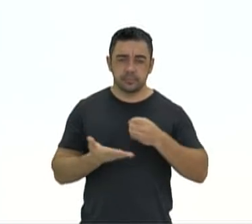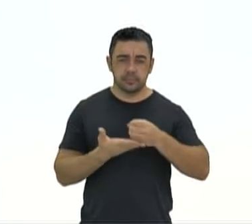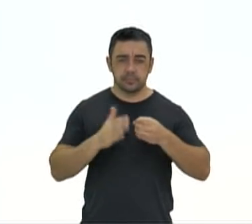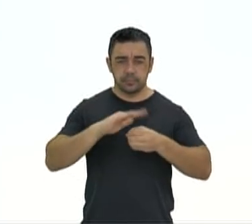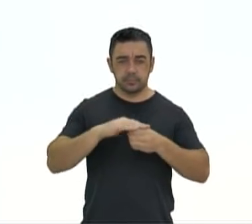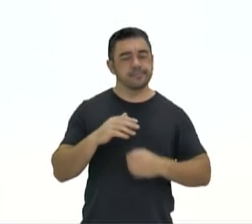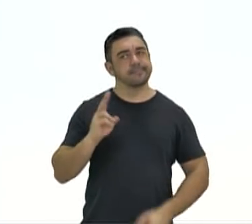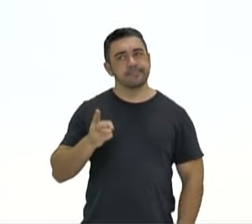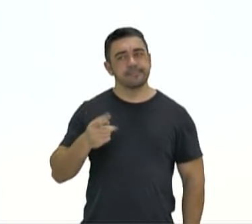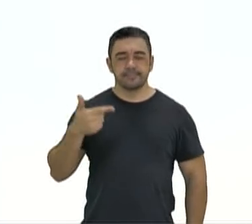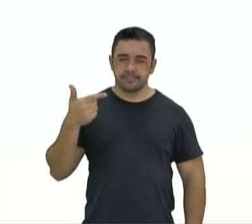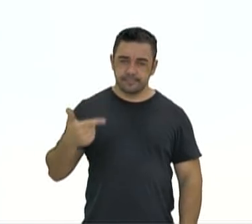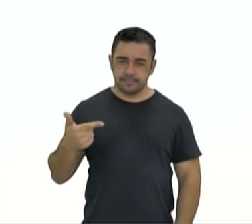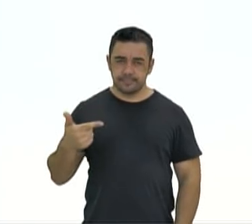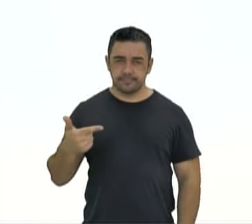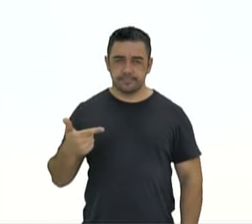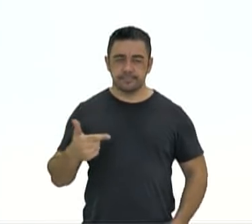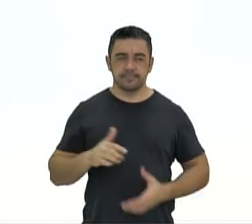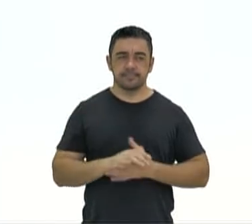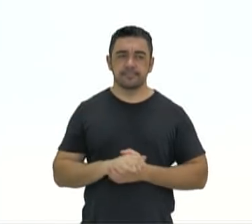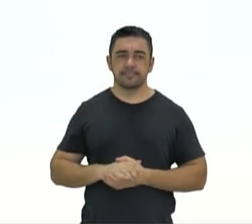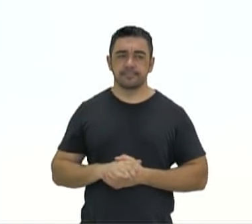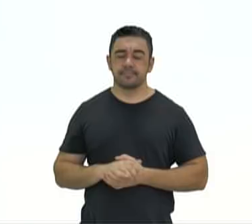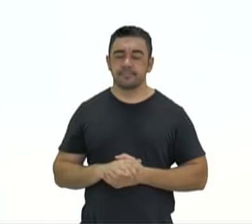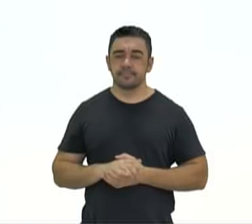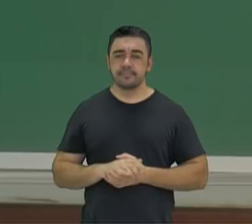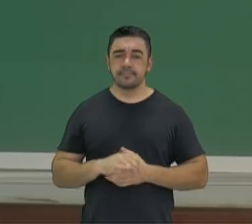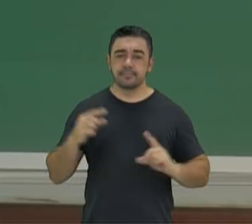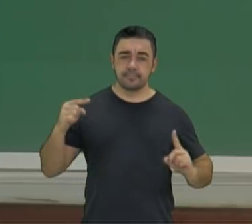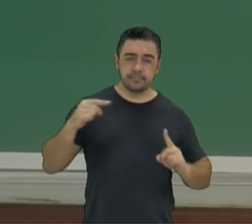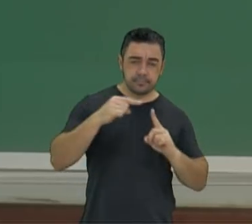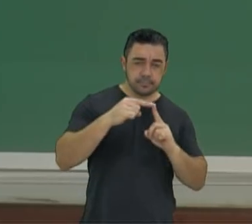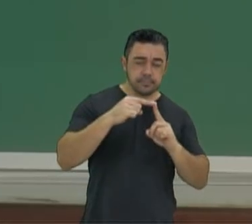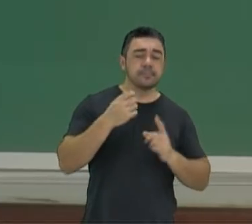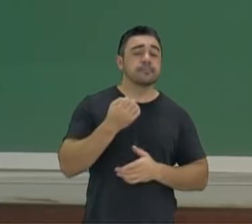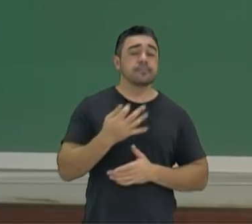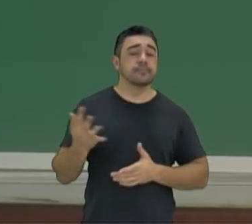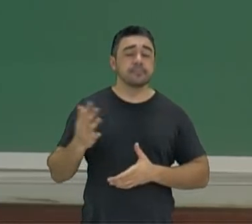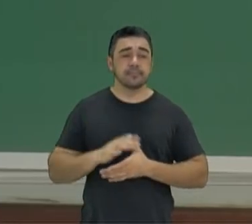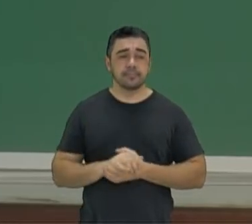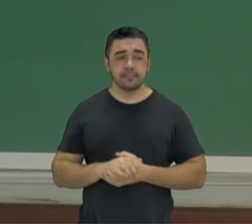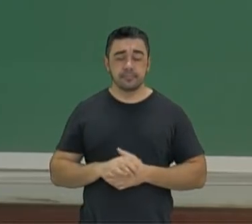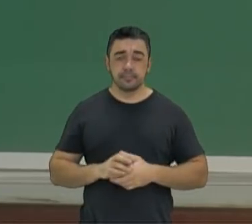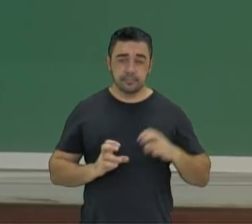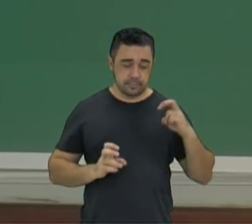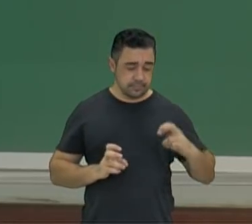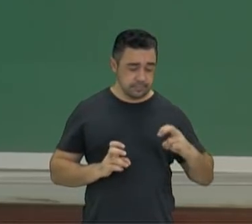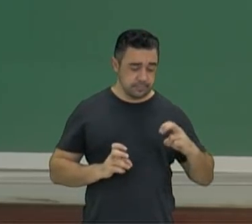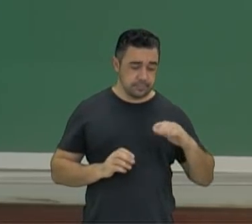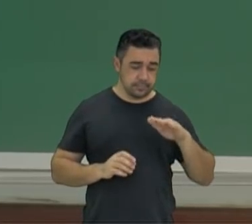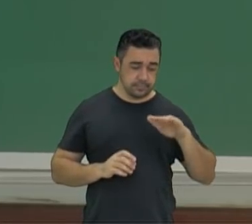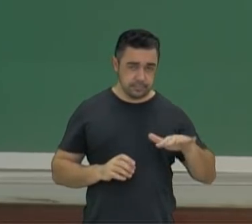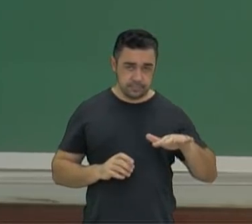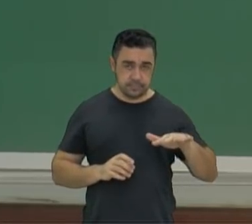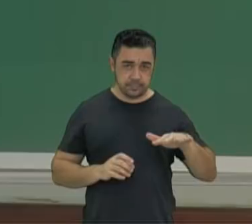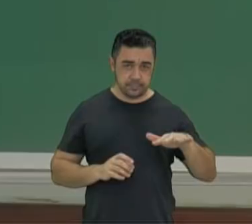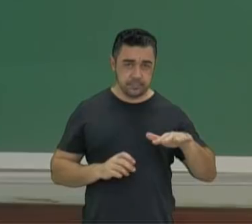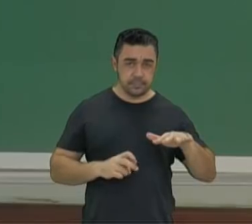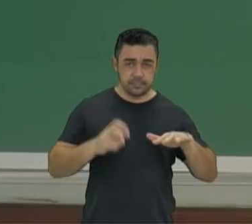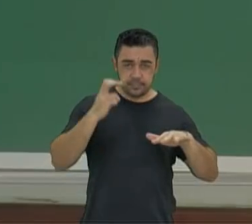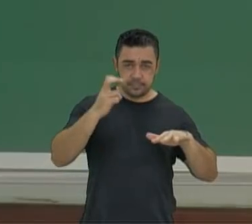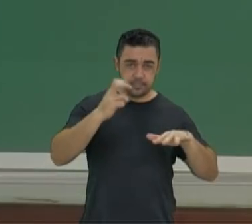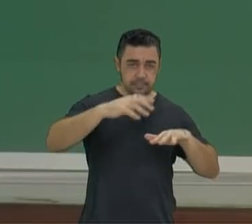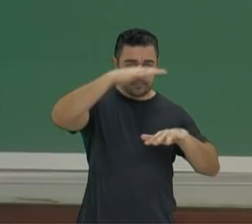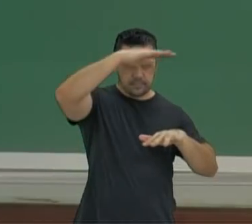Base, prisma. Prisma são 2 bases. E os vértices? 5 na base